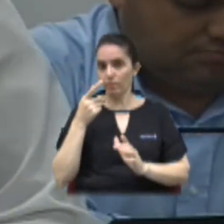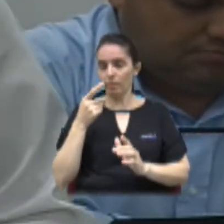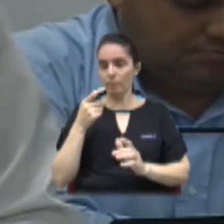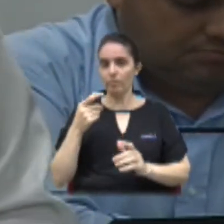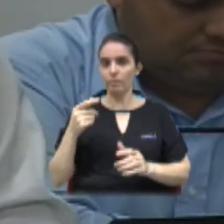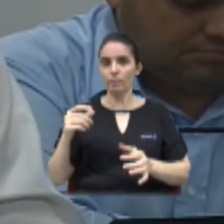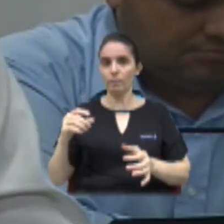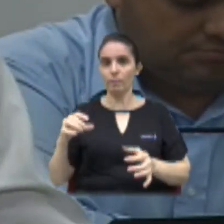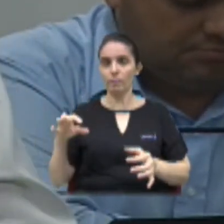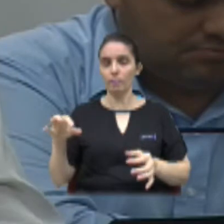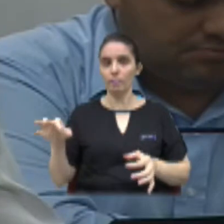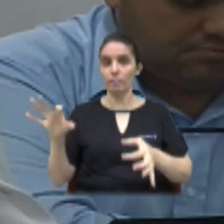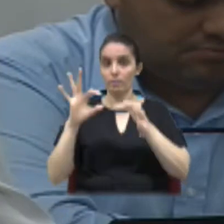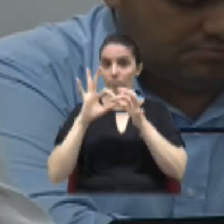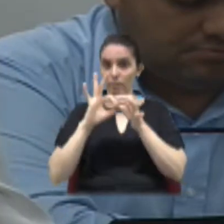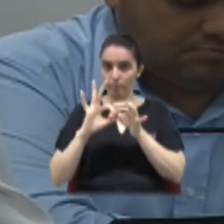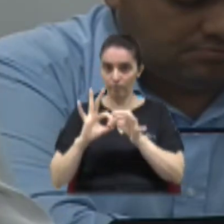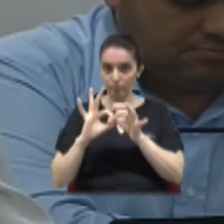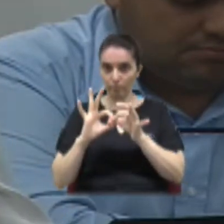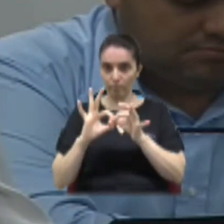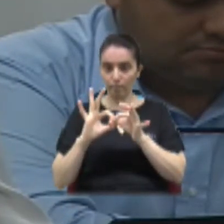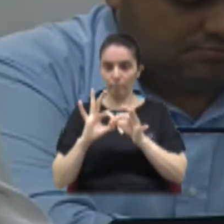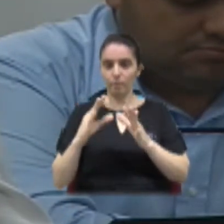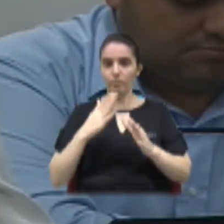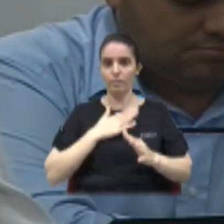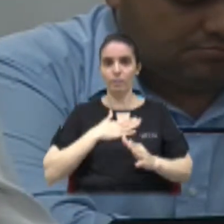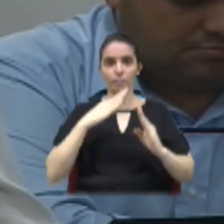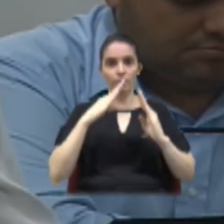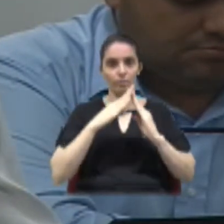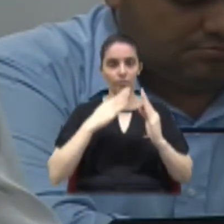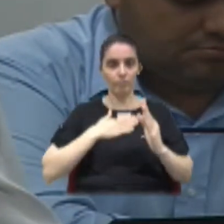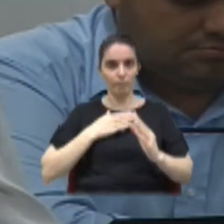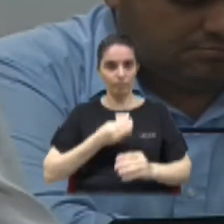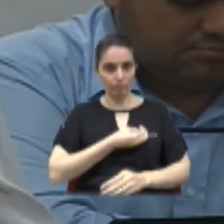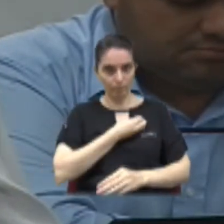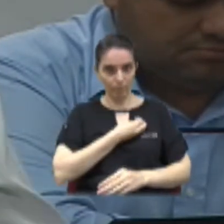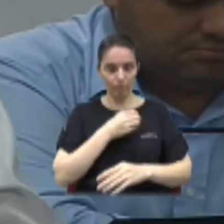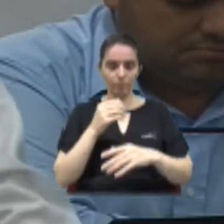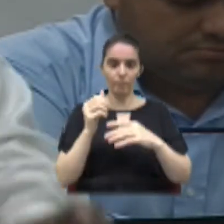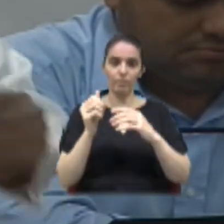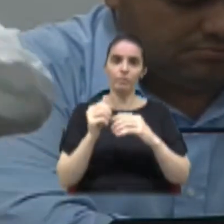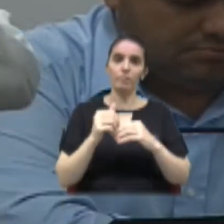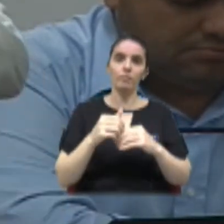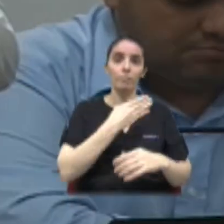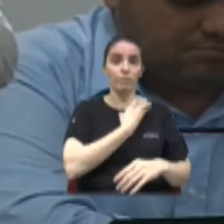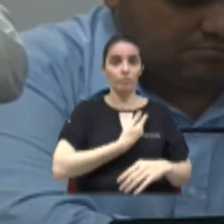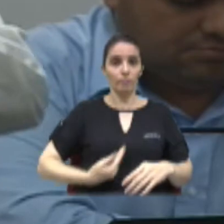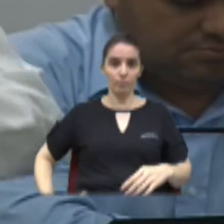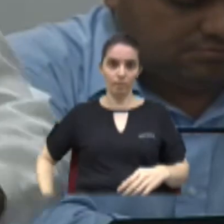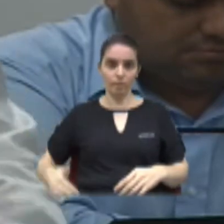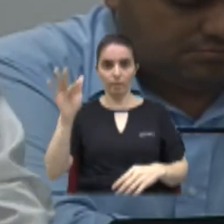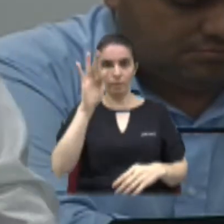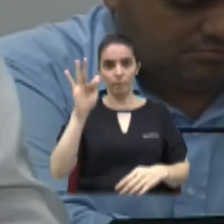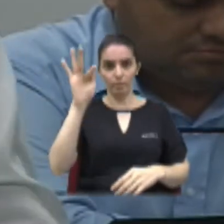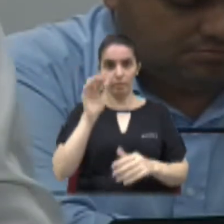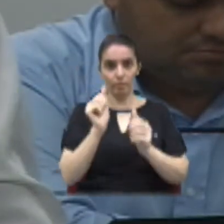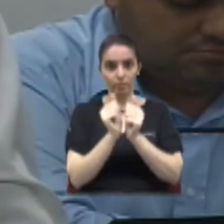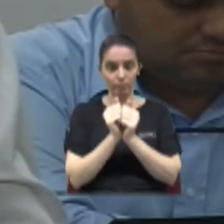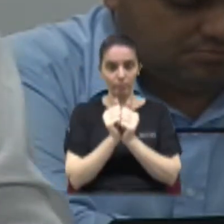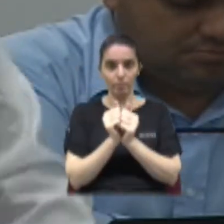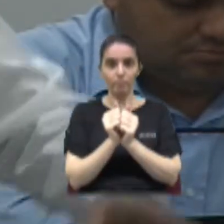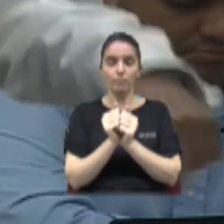Alckmin, e quiçá todos os políticos, especialmente aqueles que têm interesse de galgar um cargo